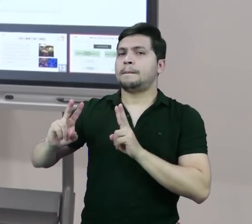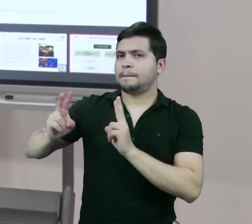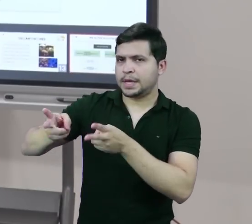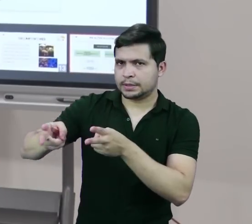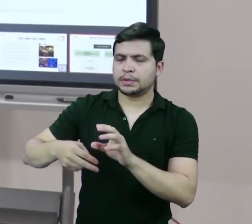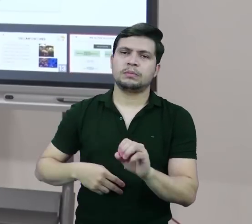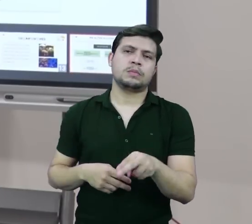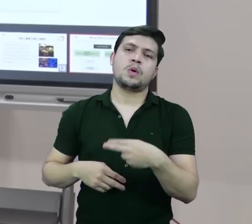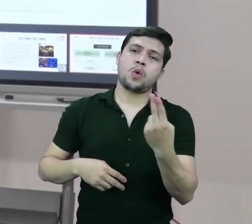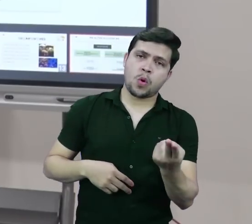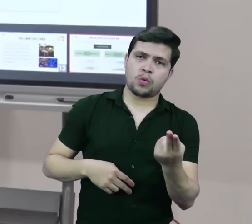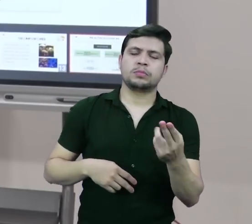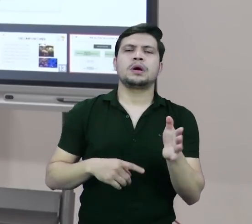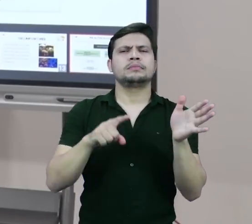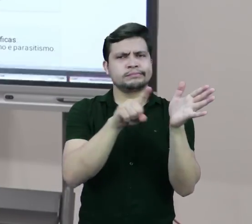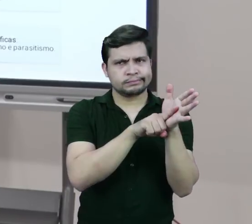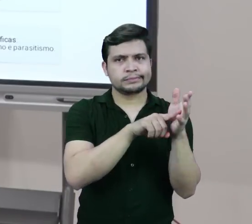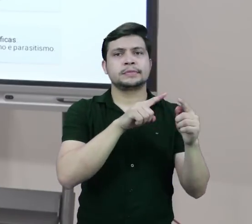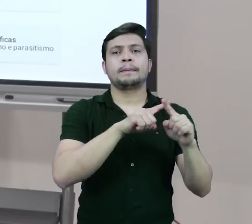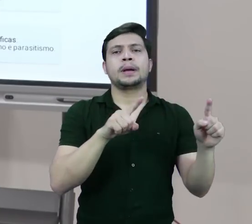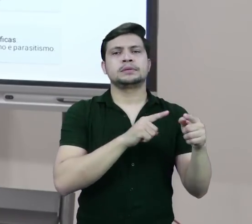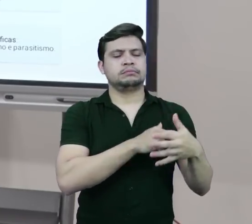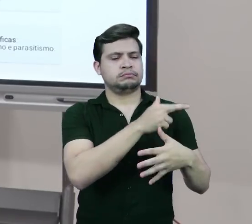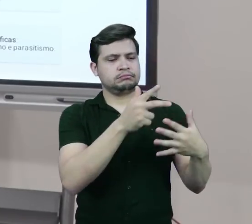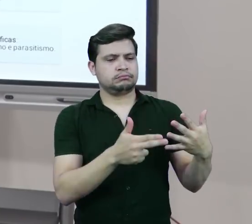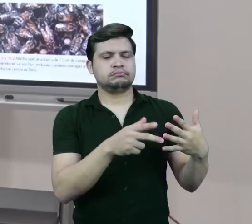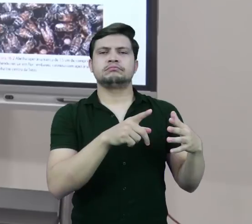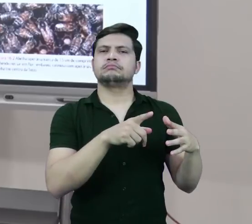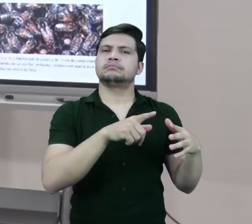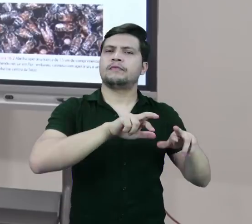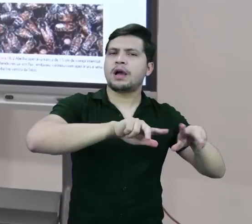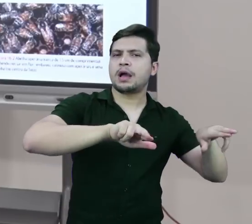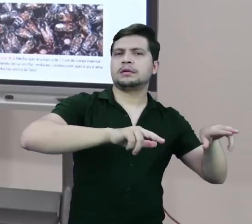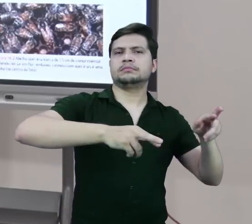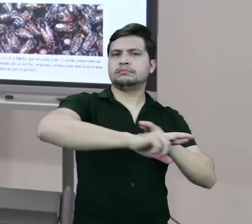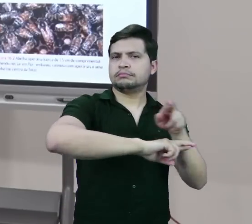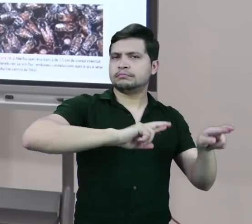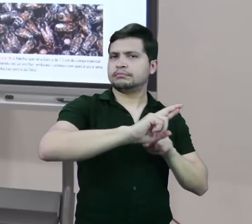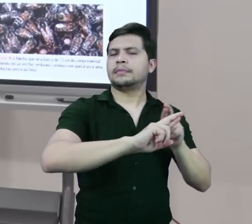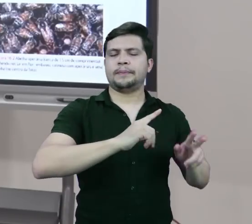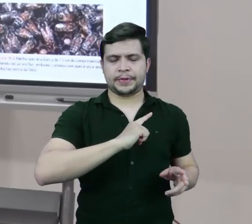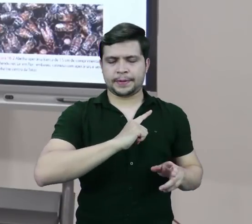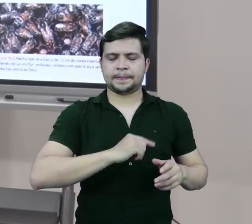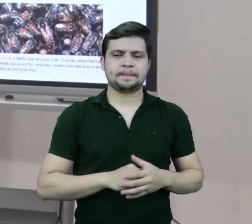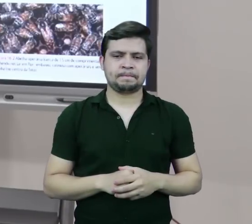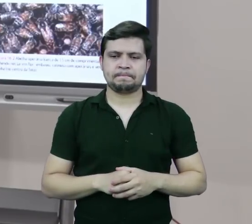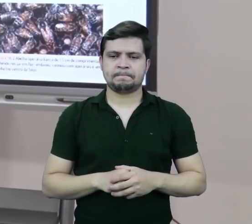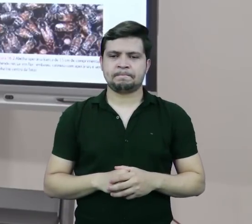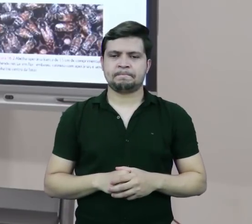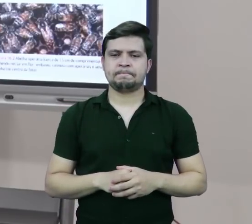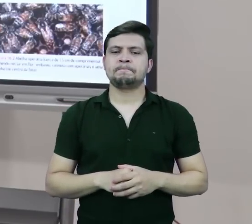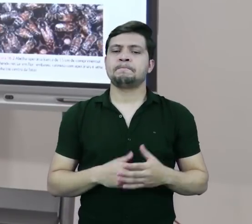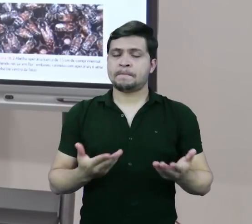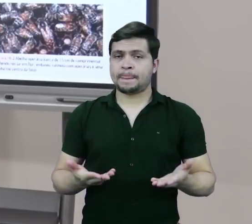intraespecífica ou interespecífica, tá? Então vamos lá. As primeiras relações ecológicas. Nós temos